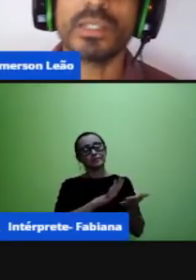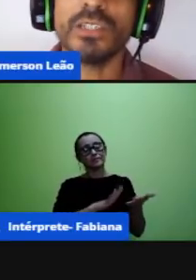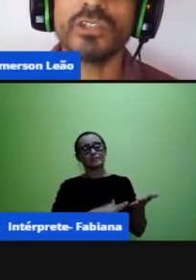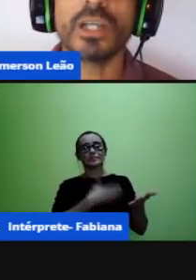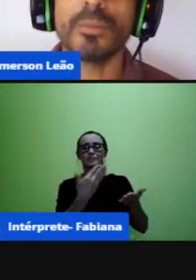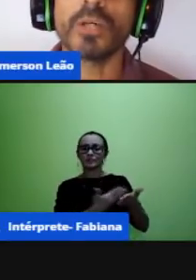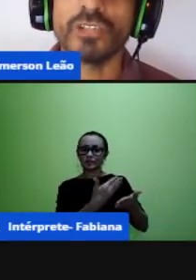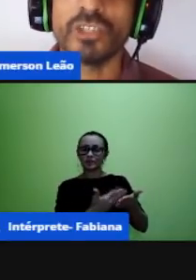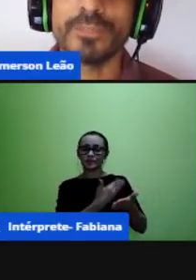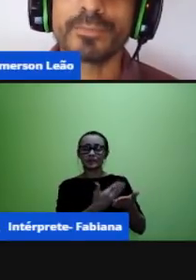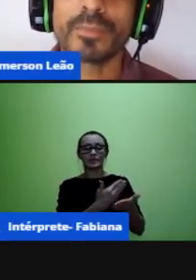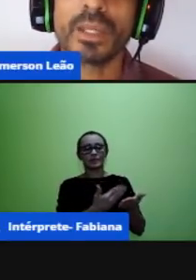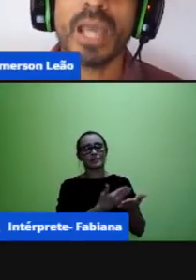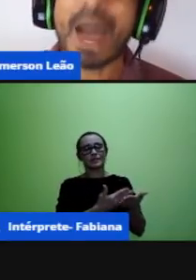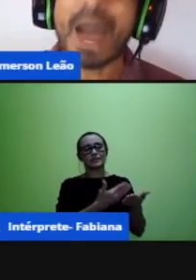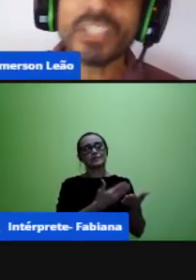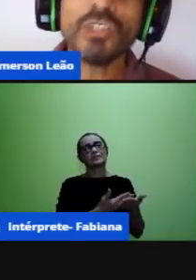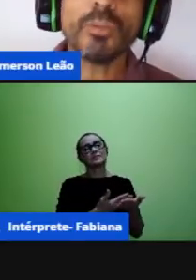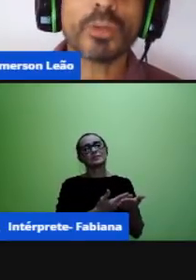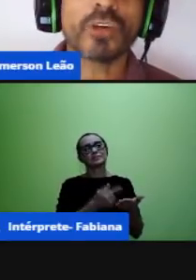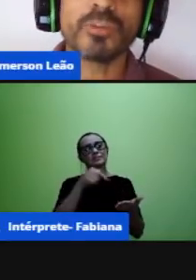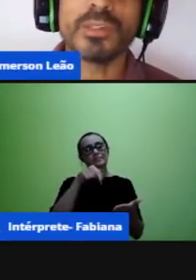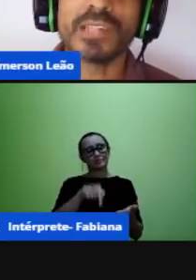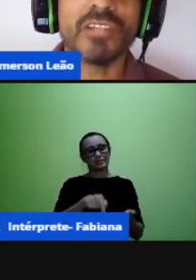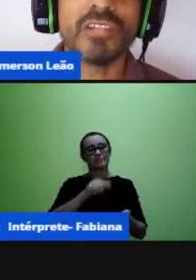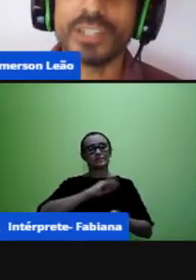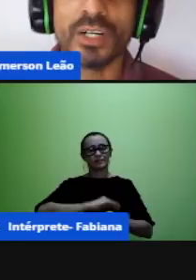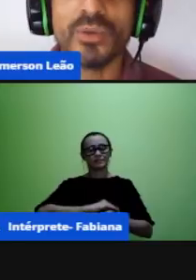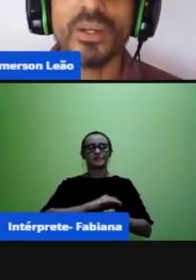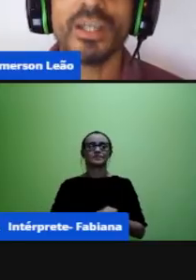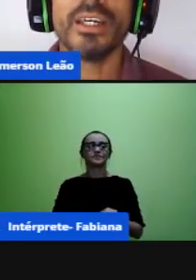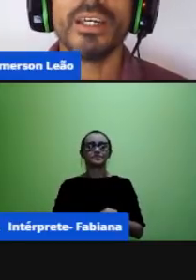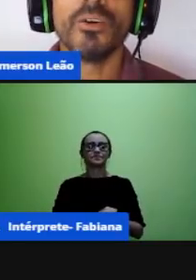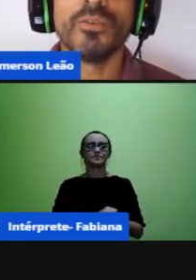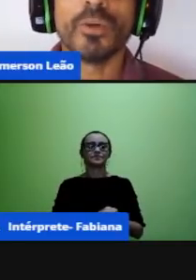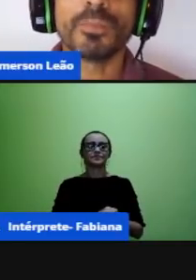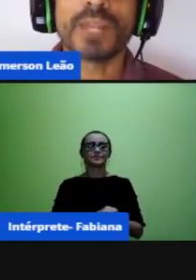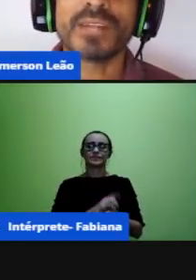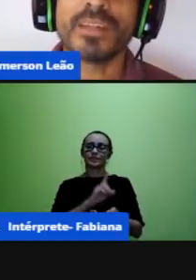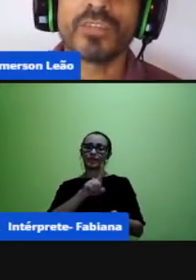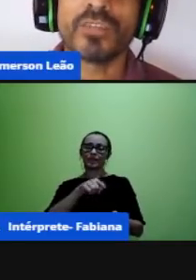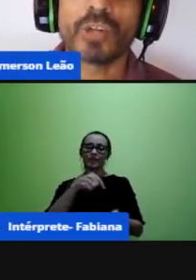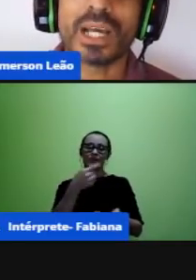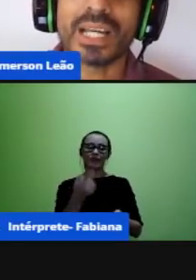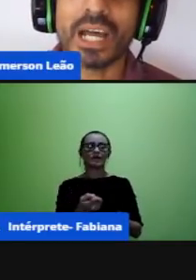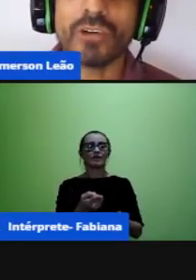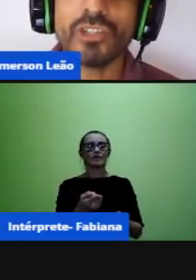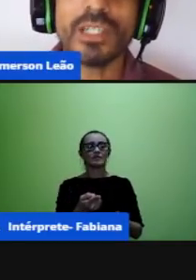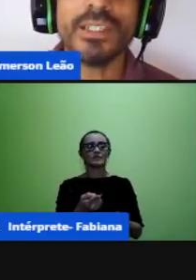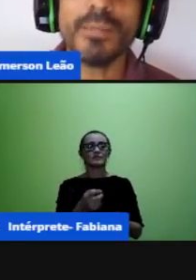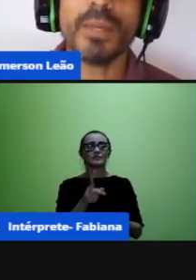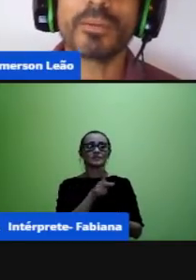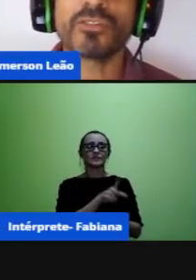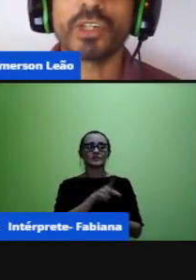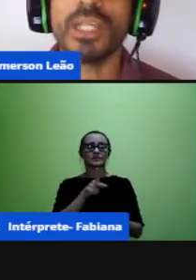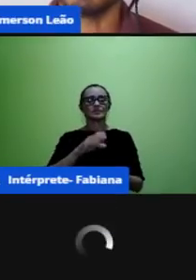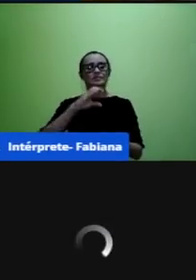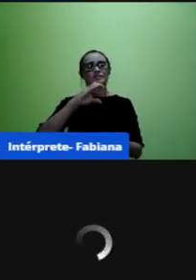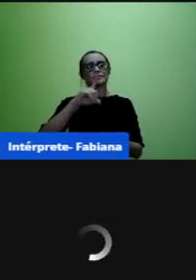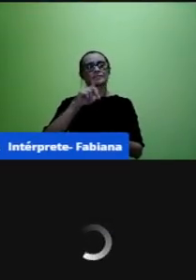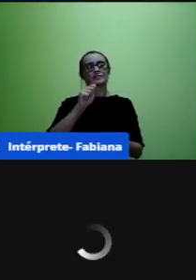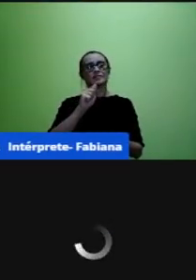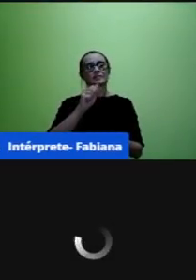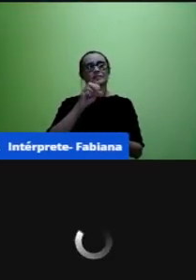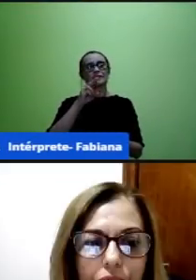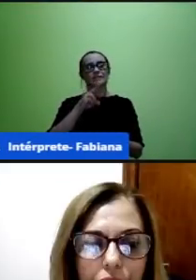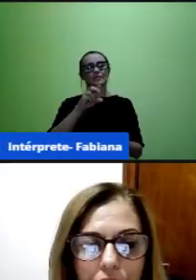ensino aqui de Campo Grande. A partir do próximo slide, então, eu vou trazer a professora Cláudia e também a professora Eliane,